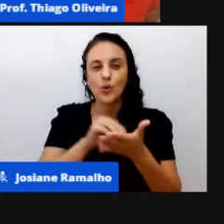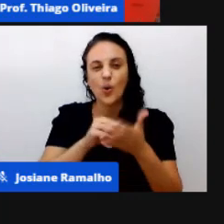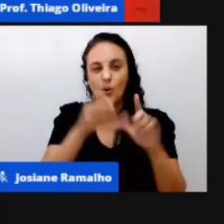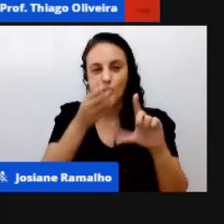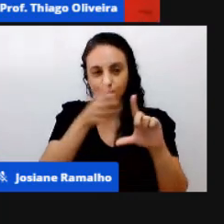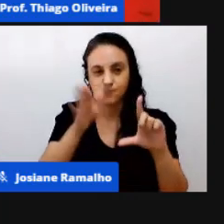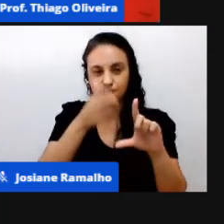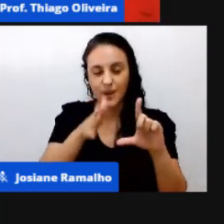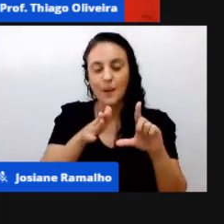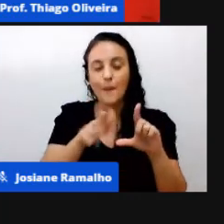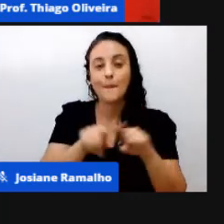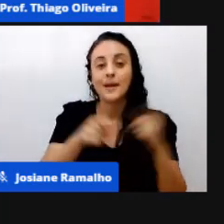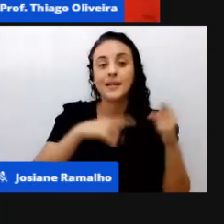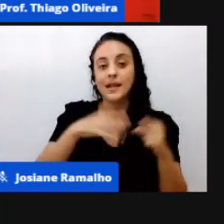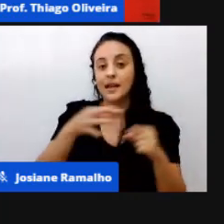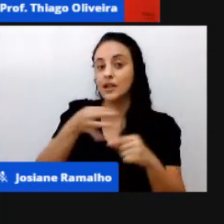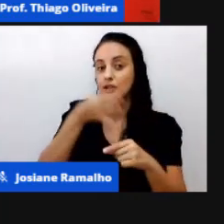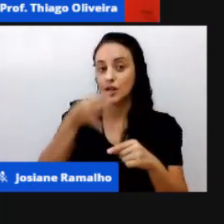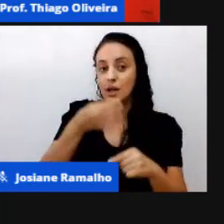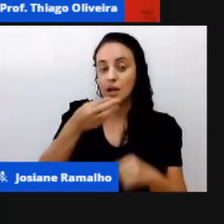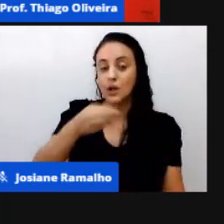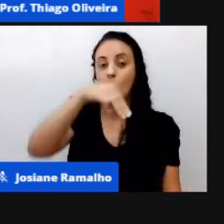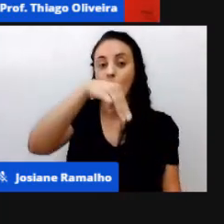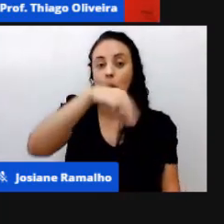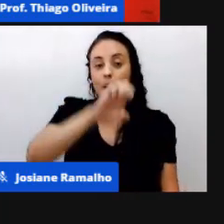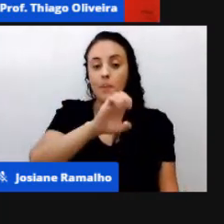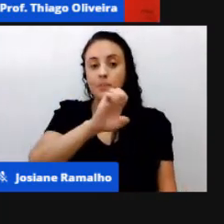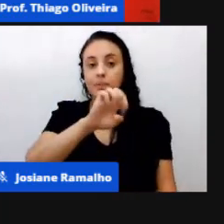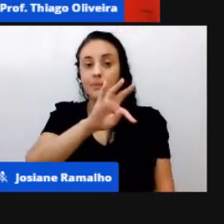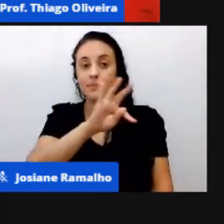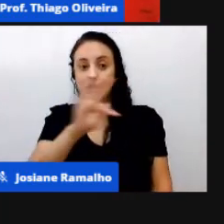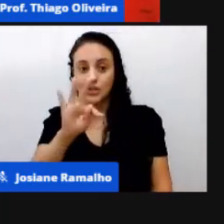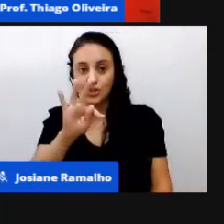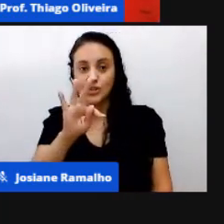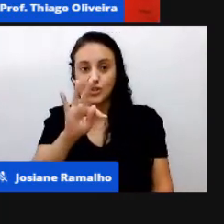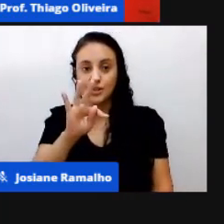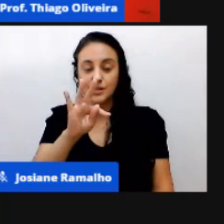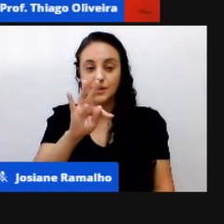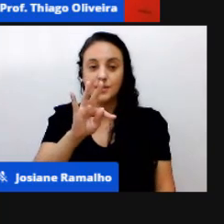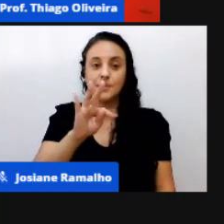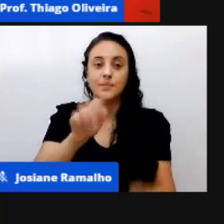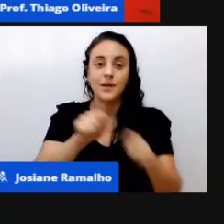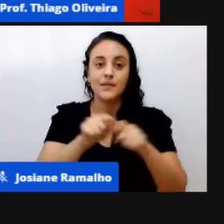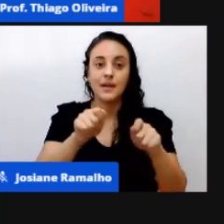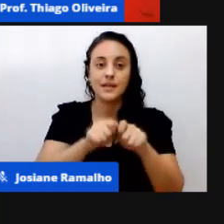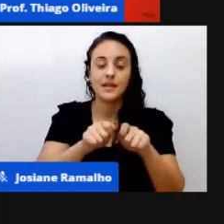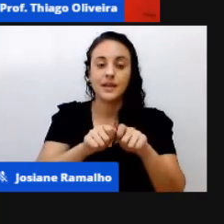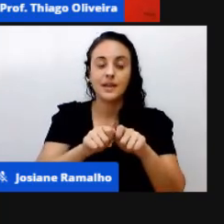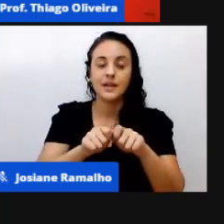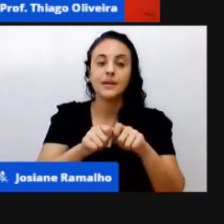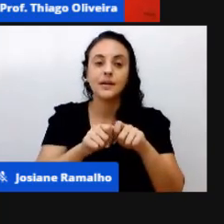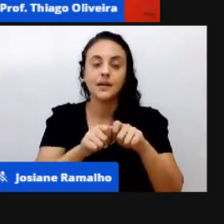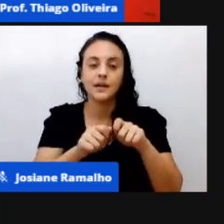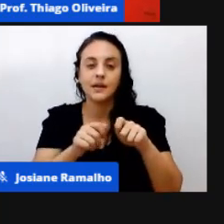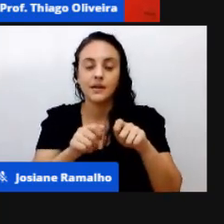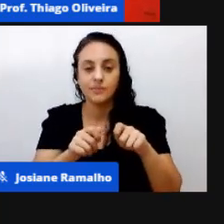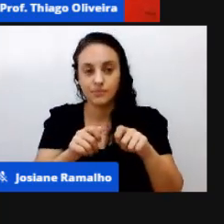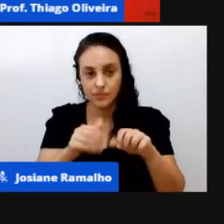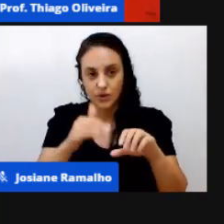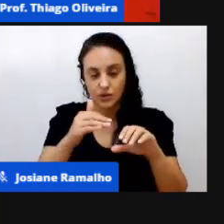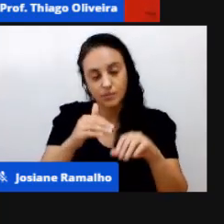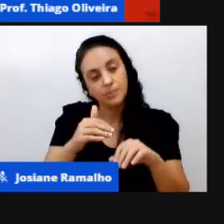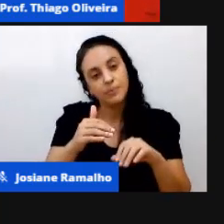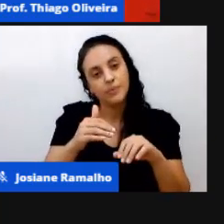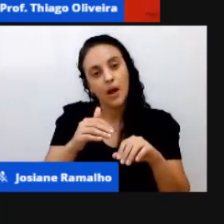ao vivo, né? O Meet te proporciona fazer essas videochamadas ao vivo, de longa duração, que